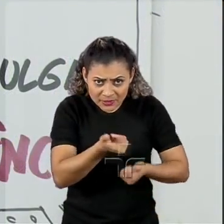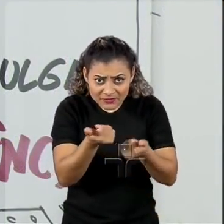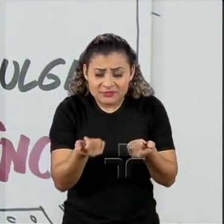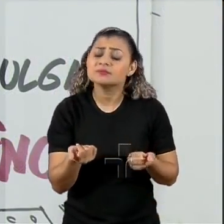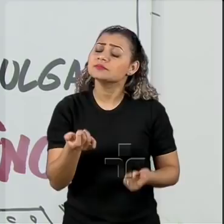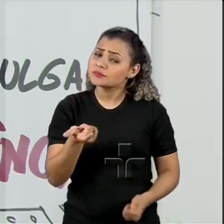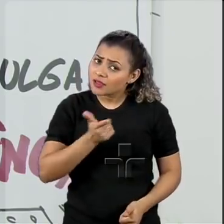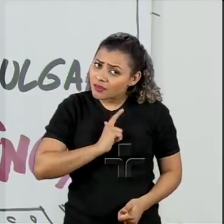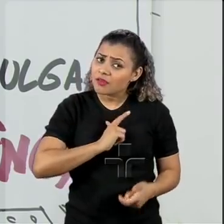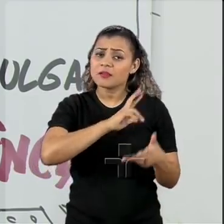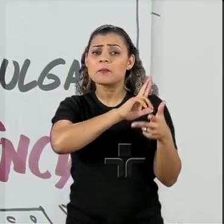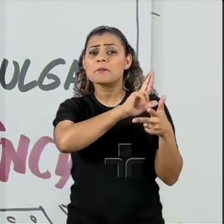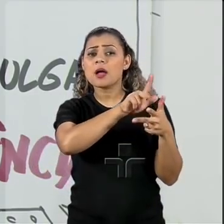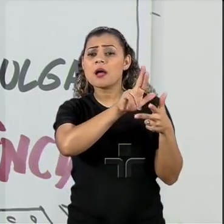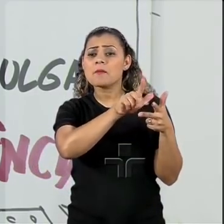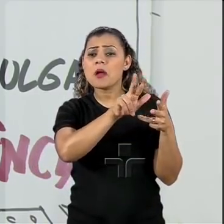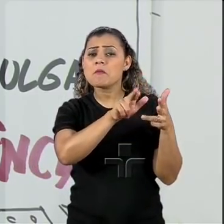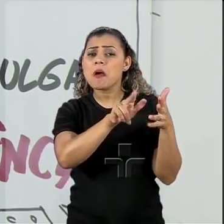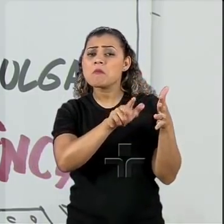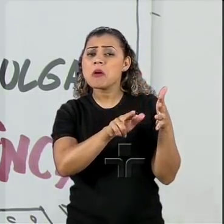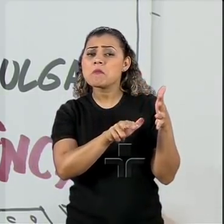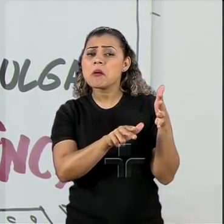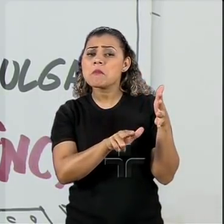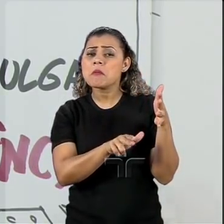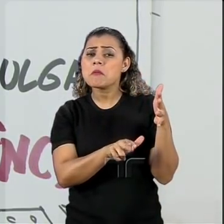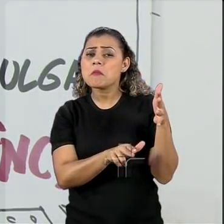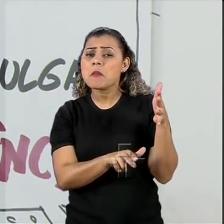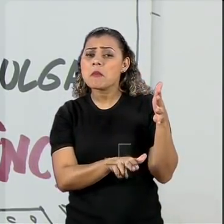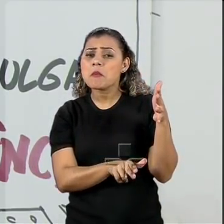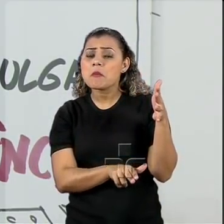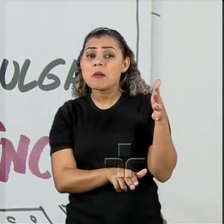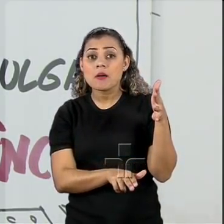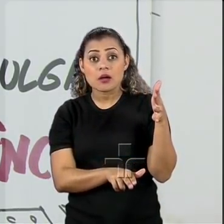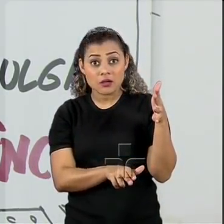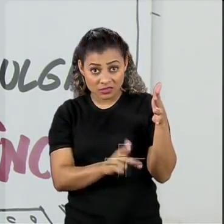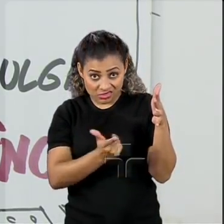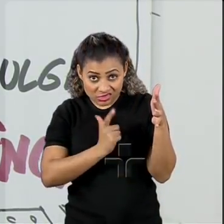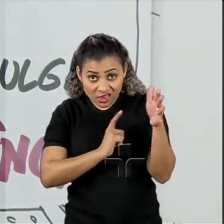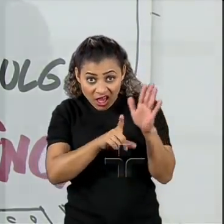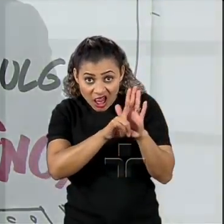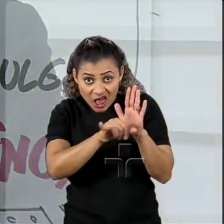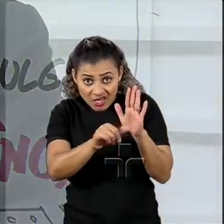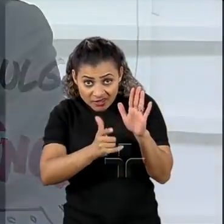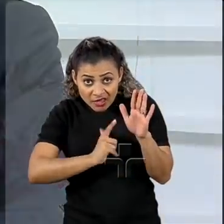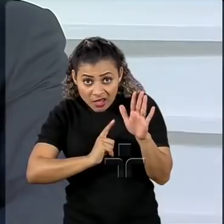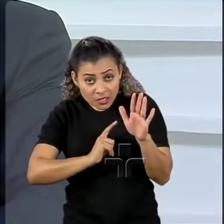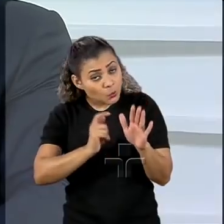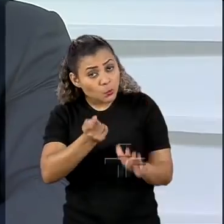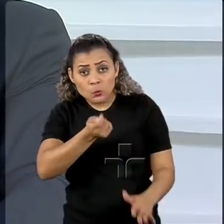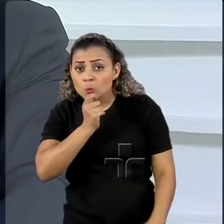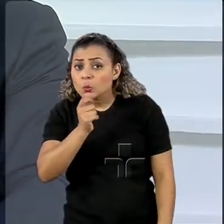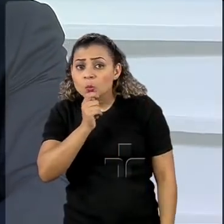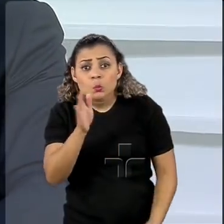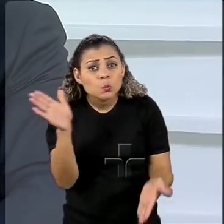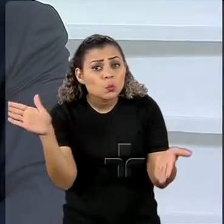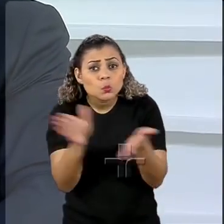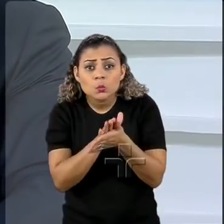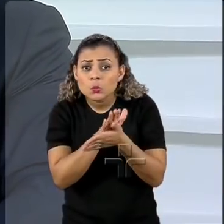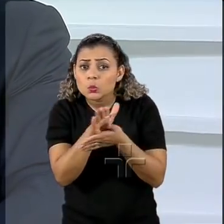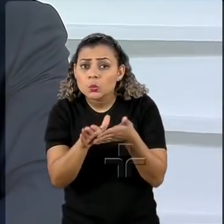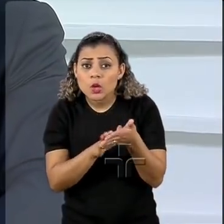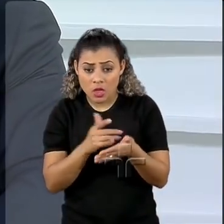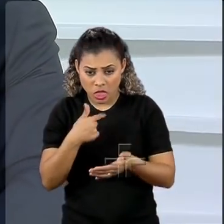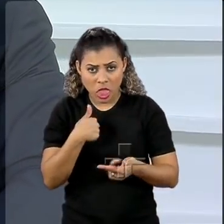Na maioria dos casos, esses penduricalhos não têm base legal nenhuma, ok? E eu sou